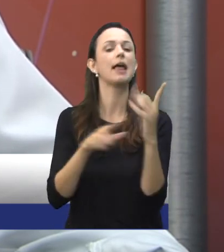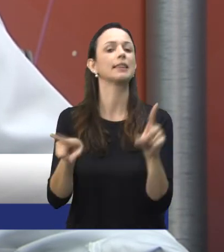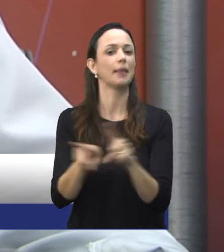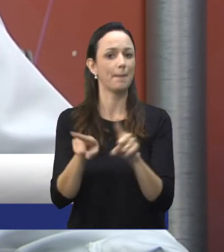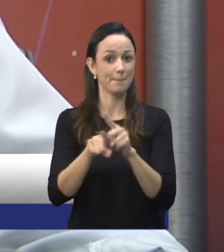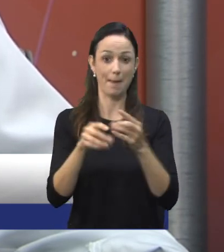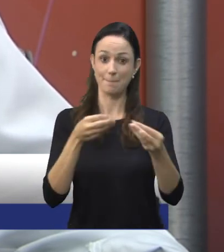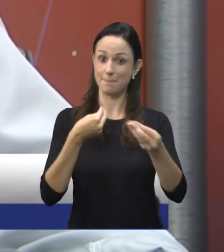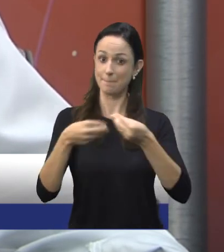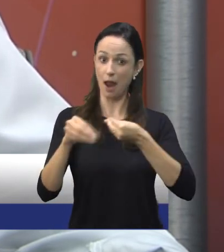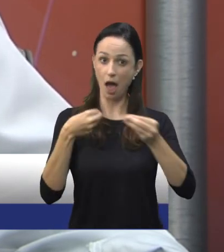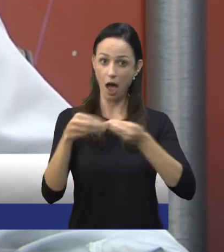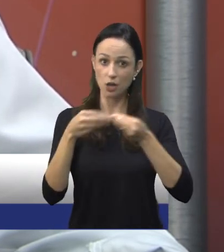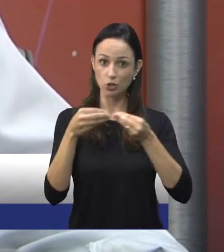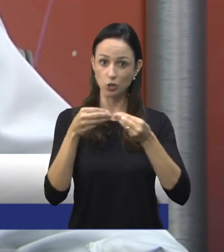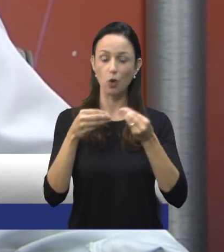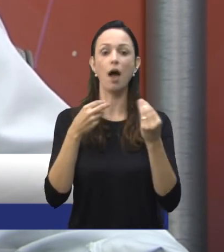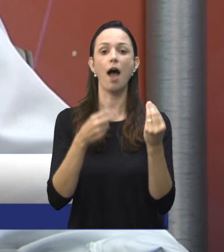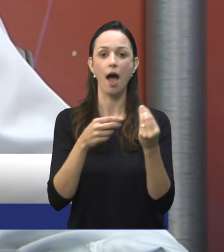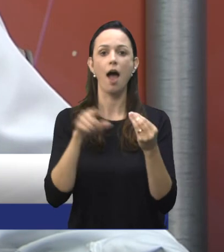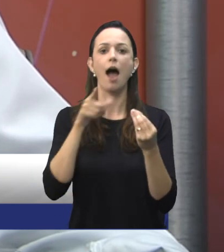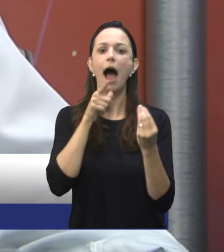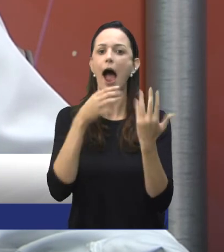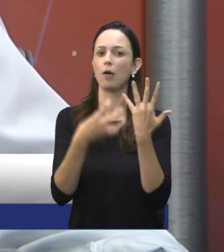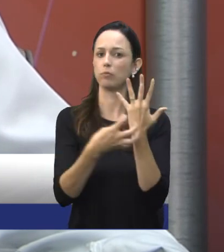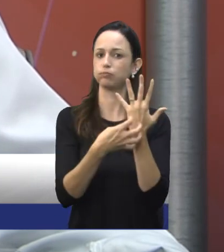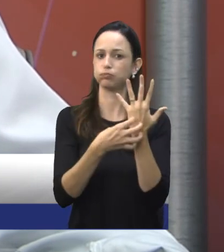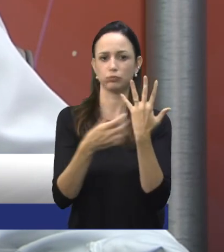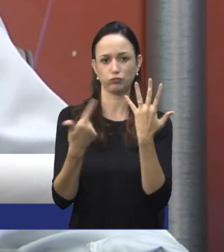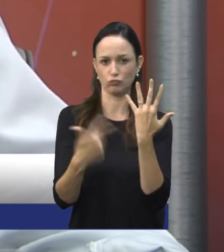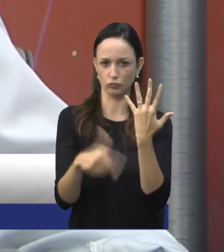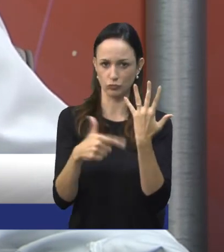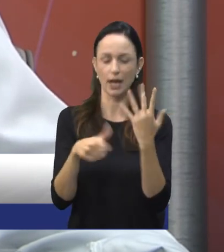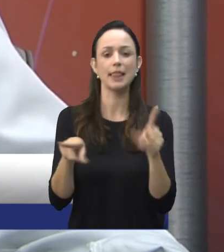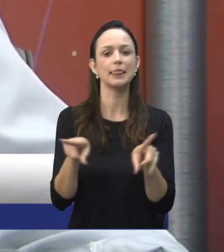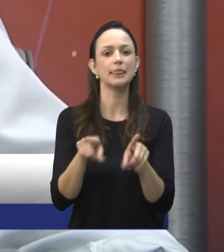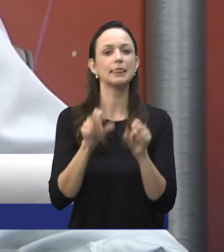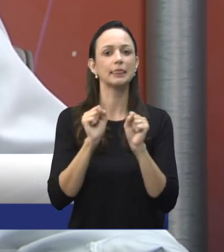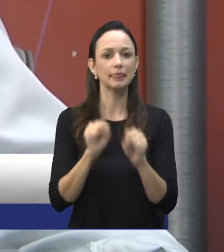plástico impermeável. Se possível, utilizar também